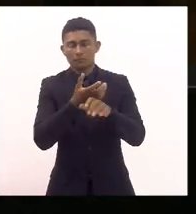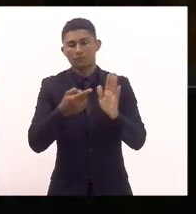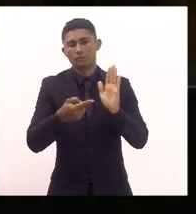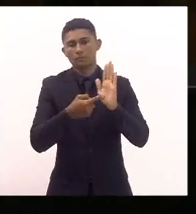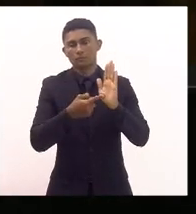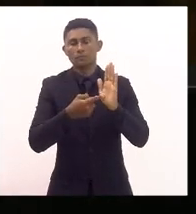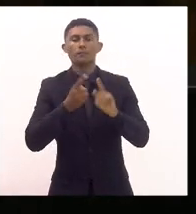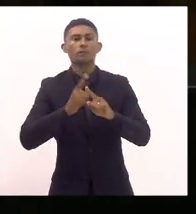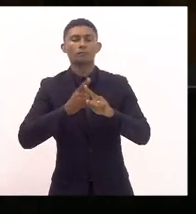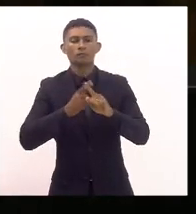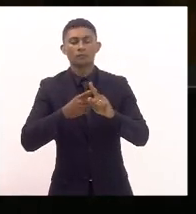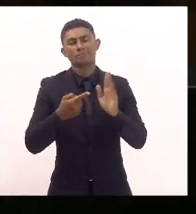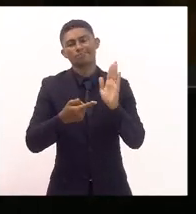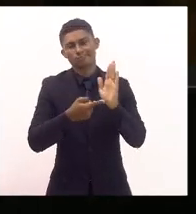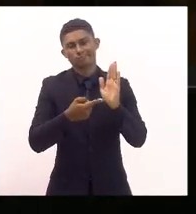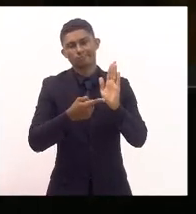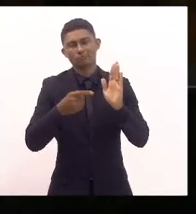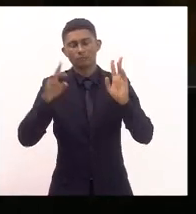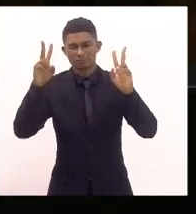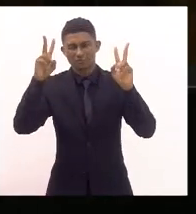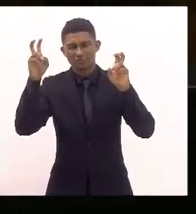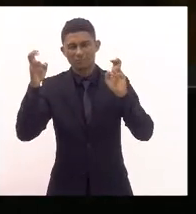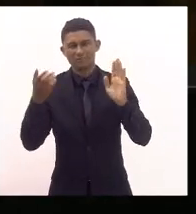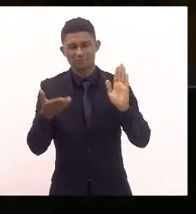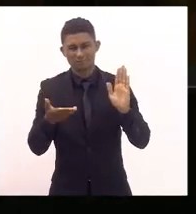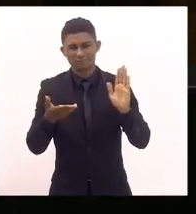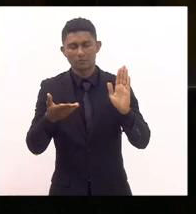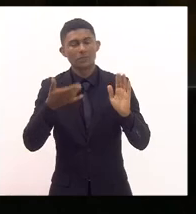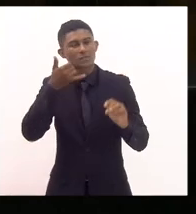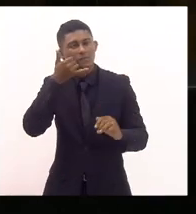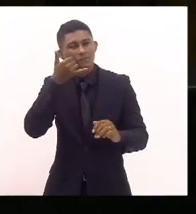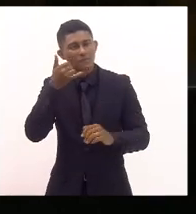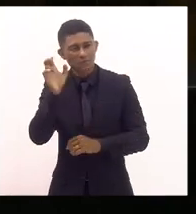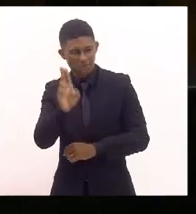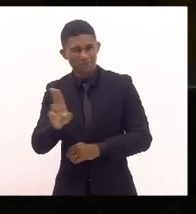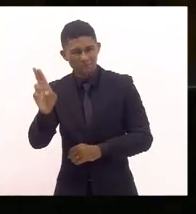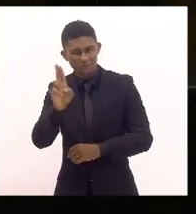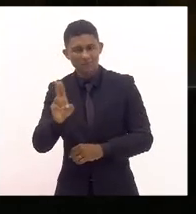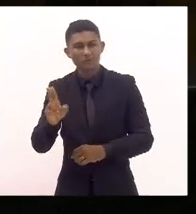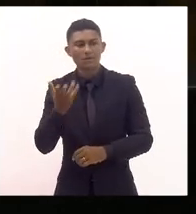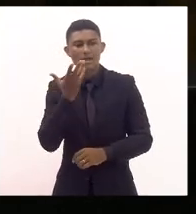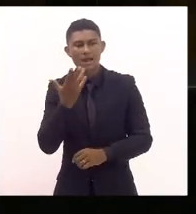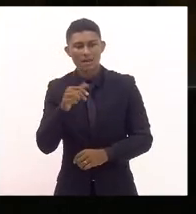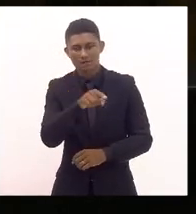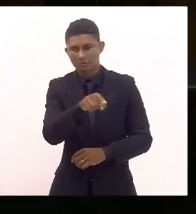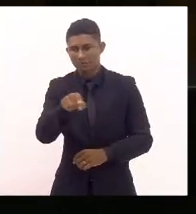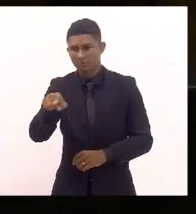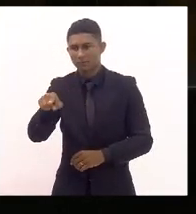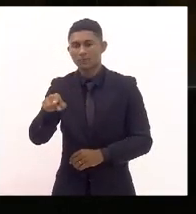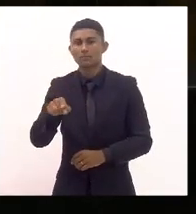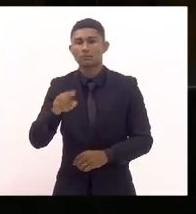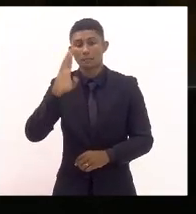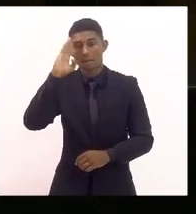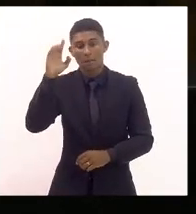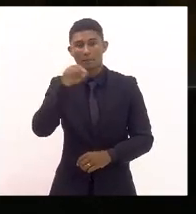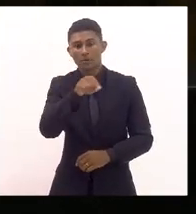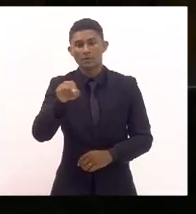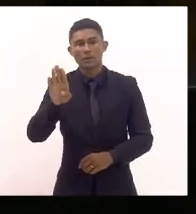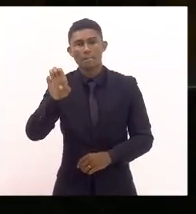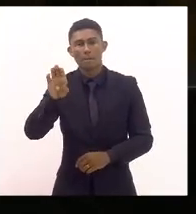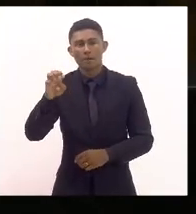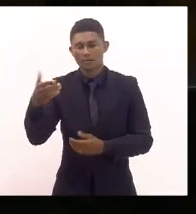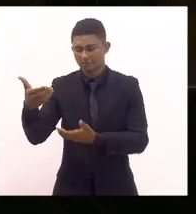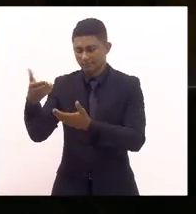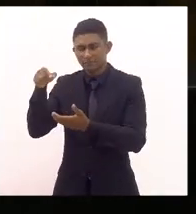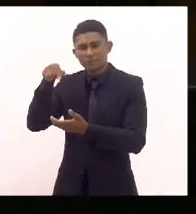porque Inclusive essa questão do uso do celular por crianças principalmente bebês